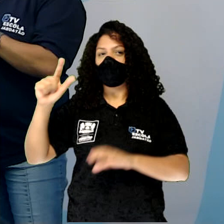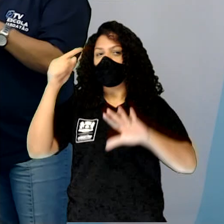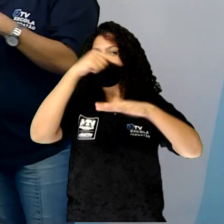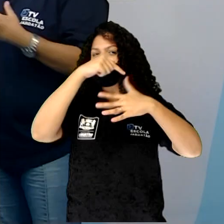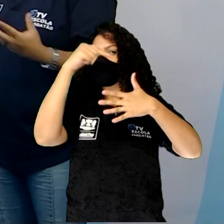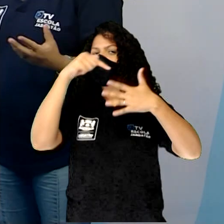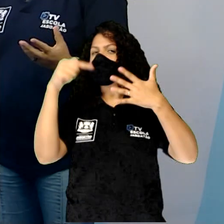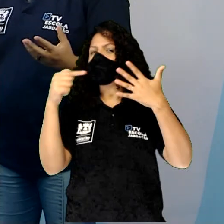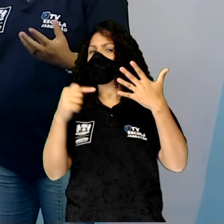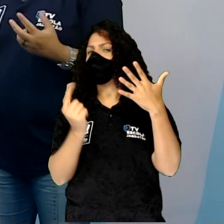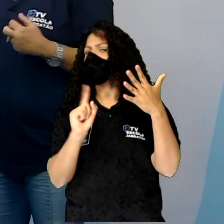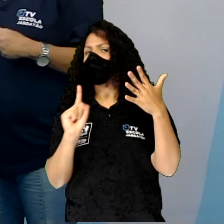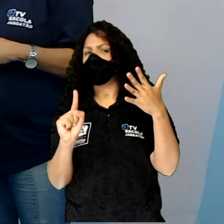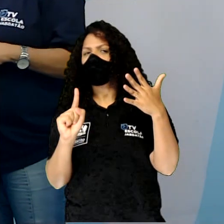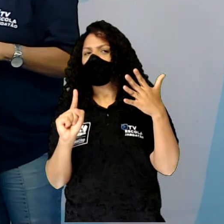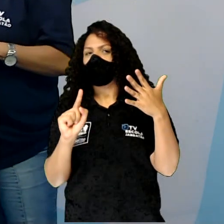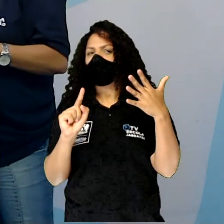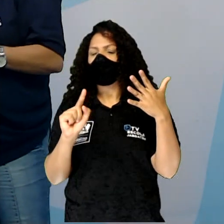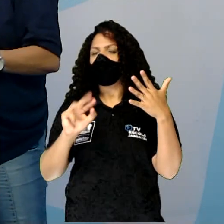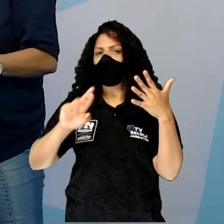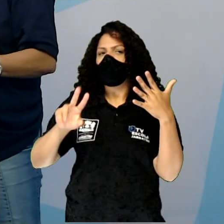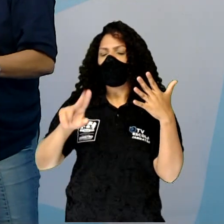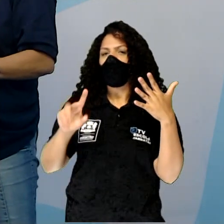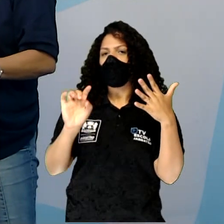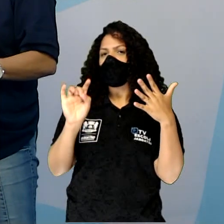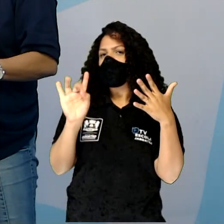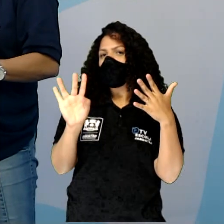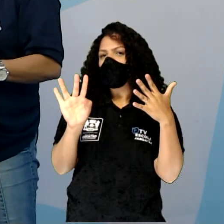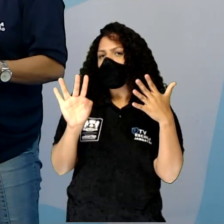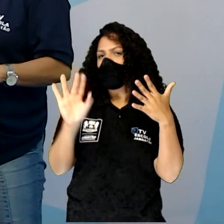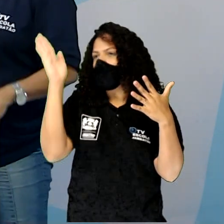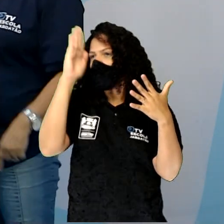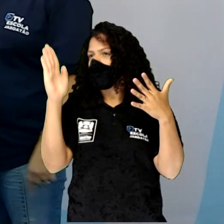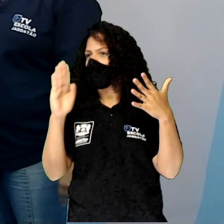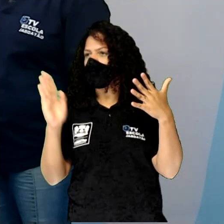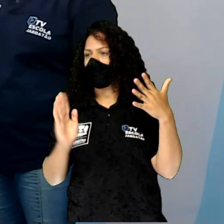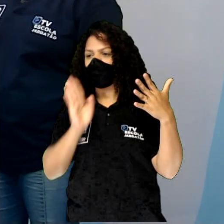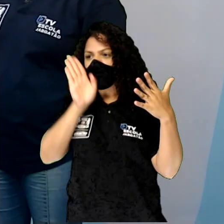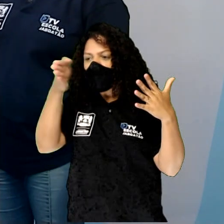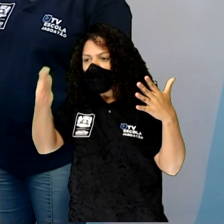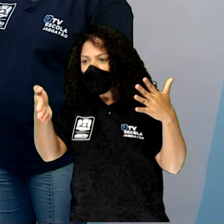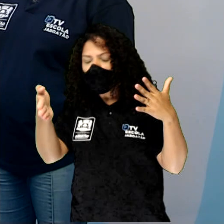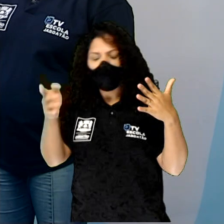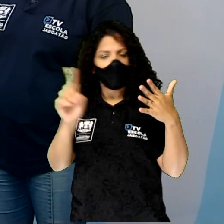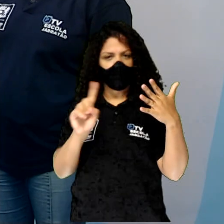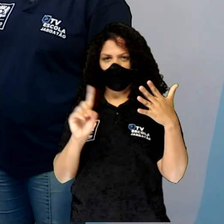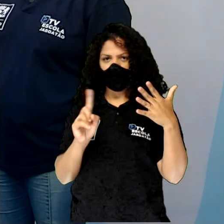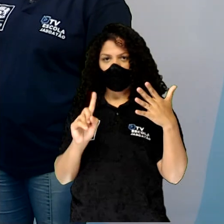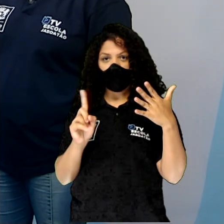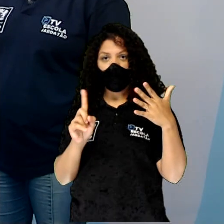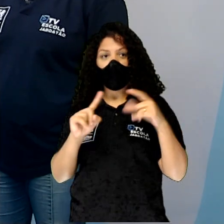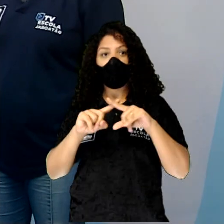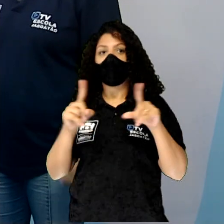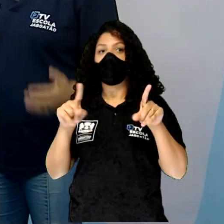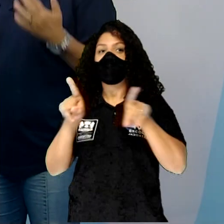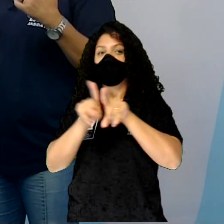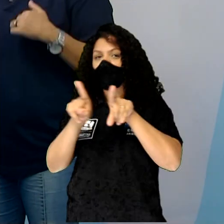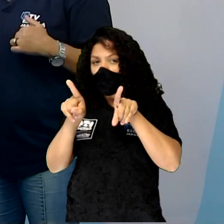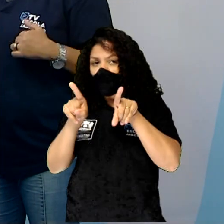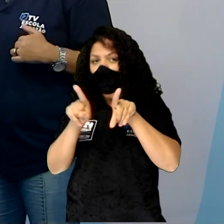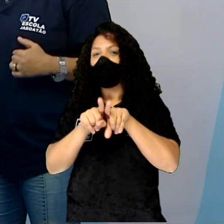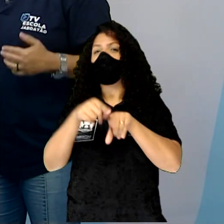contestações, elas não só abarcavam o Brasil, não, né? A gente percebe aqui que ela passeou